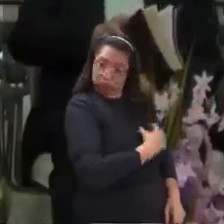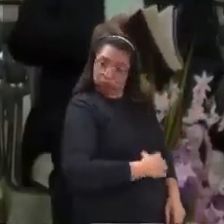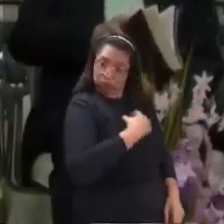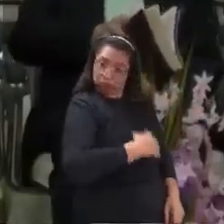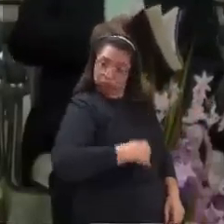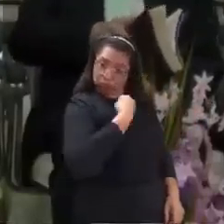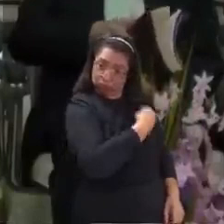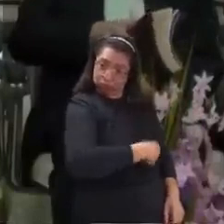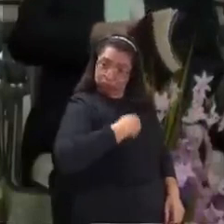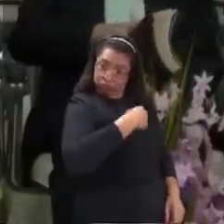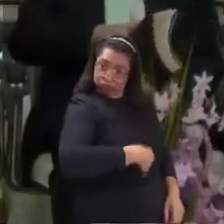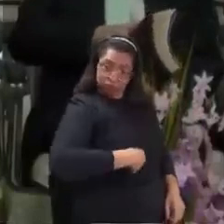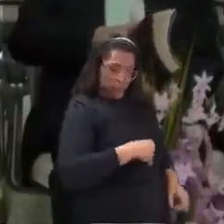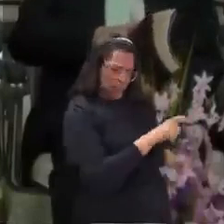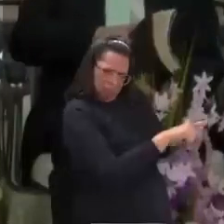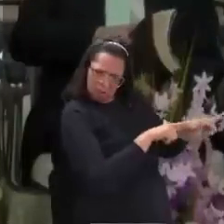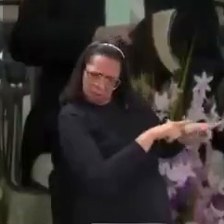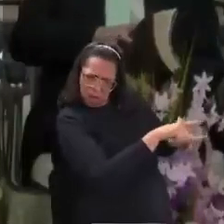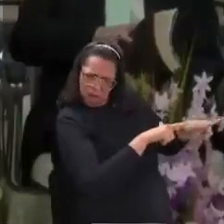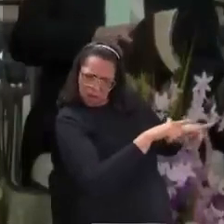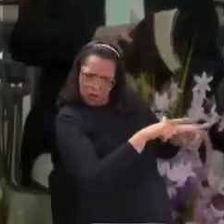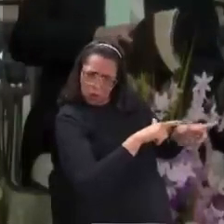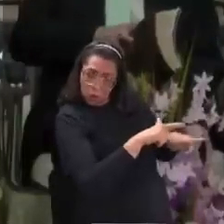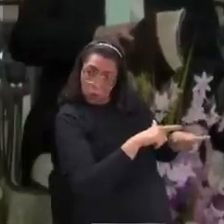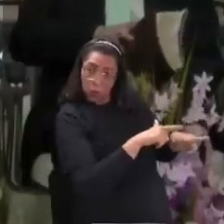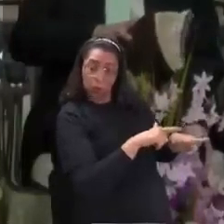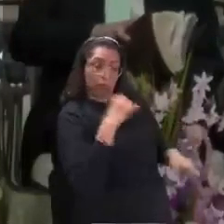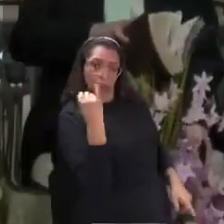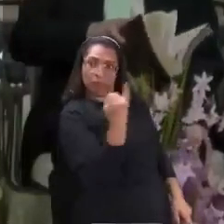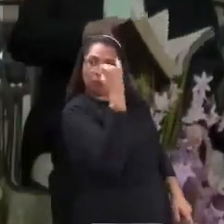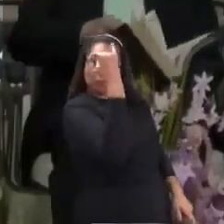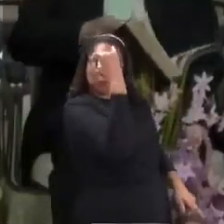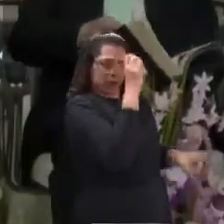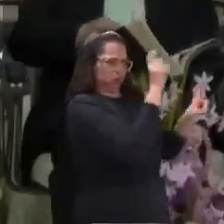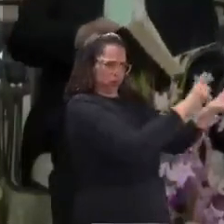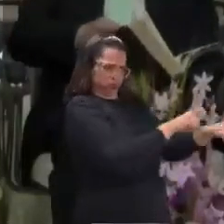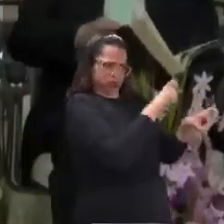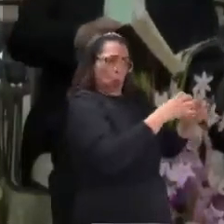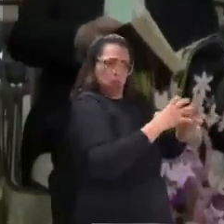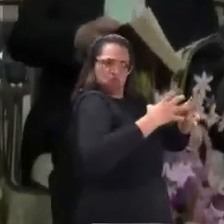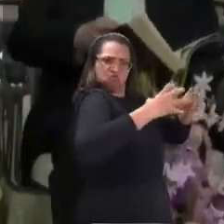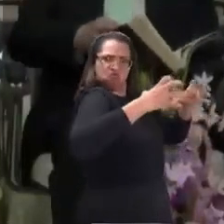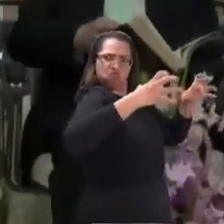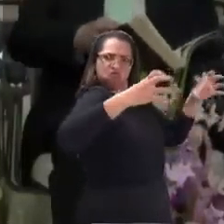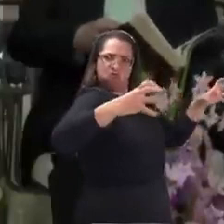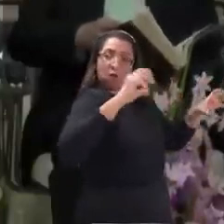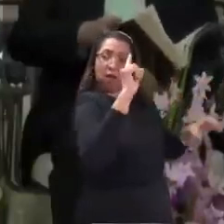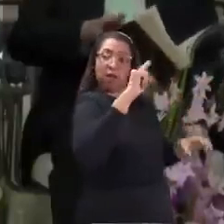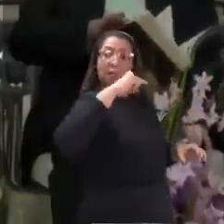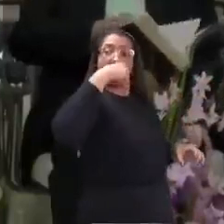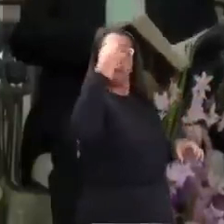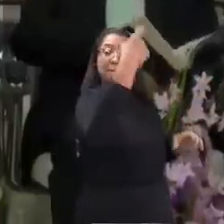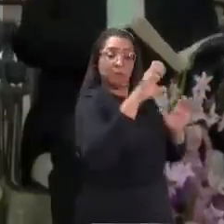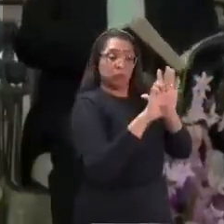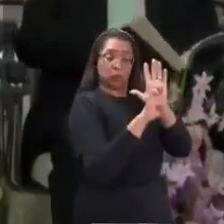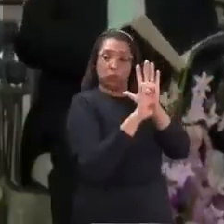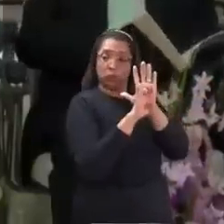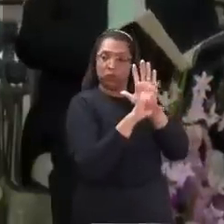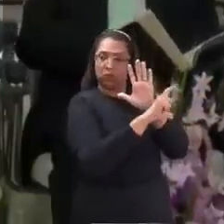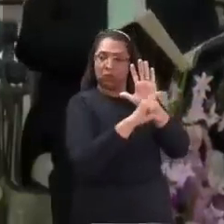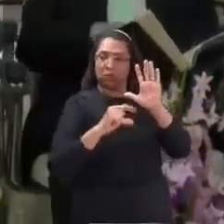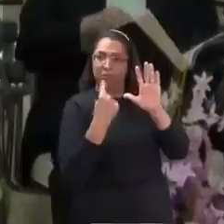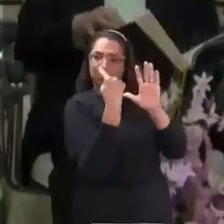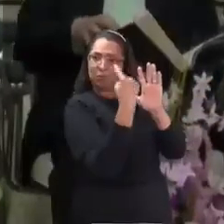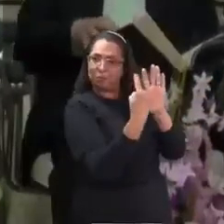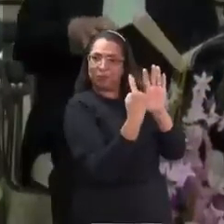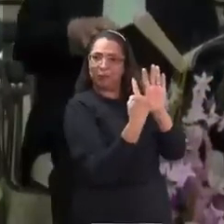Vem o Êxodo, capítulo 1. A história vai desenrolar.